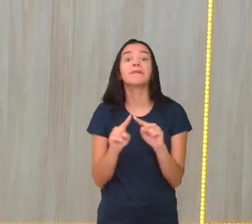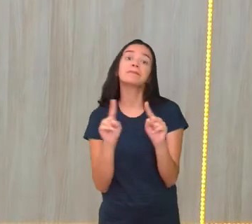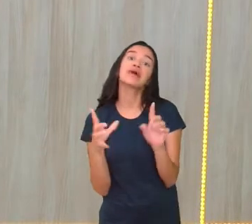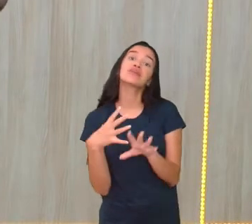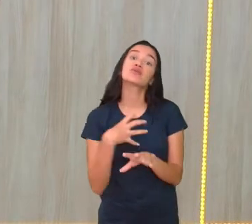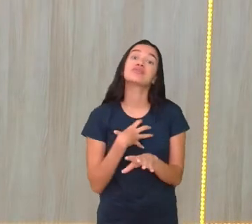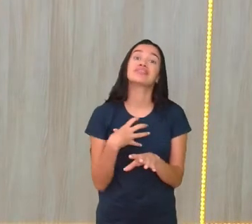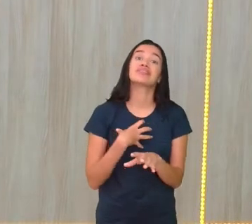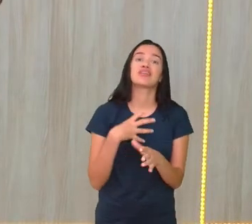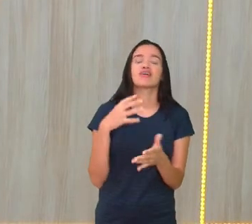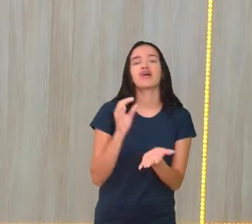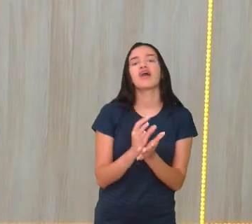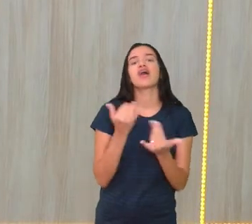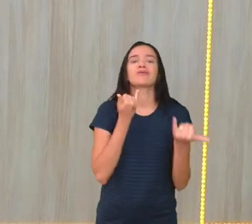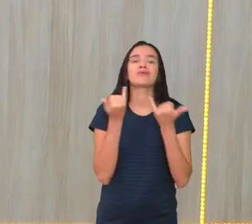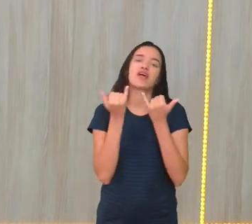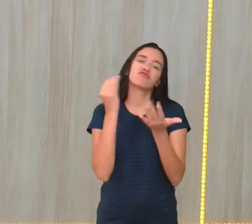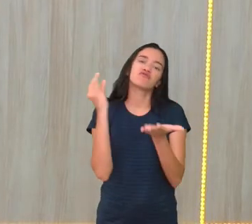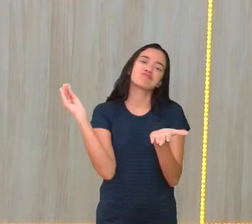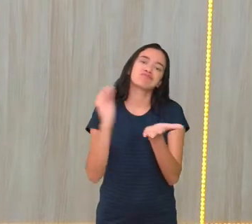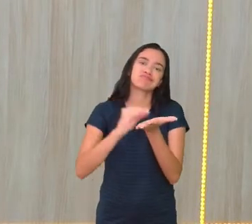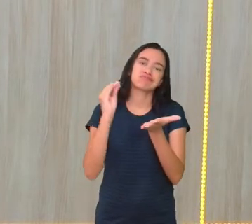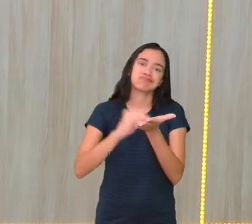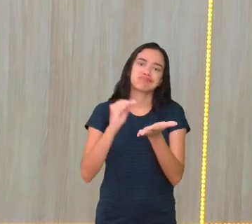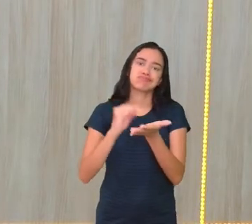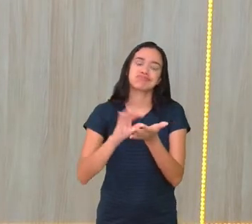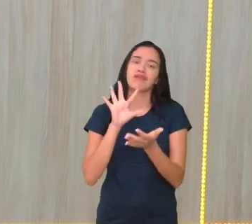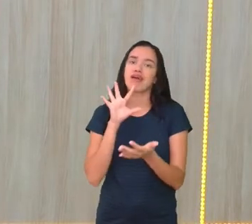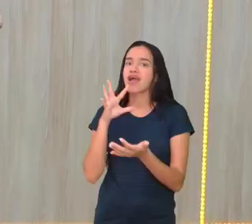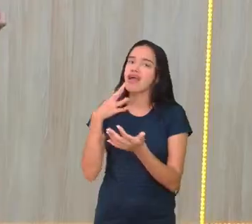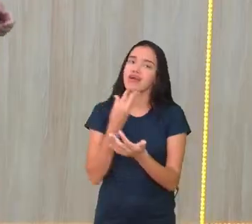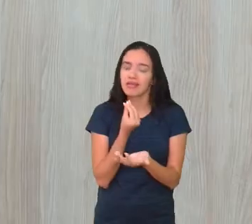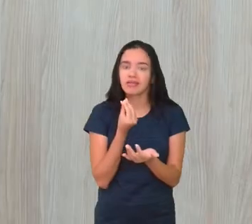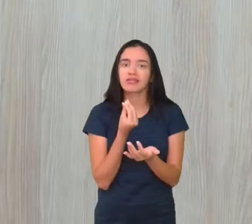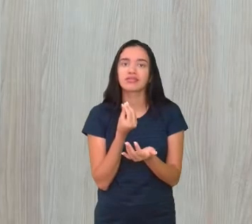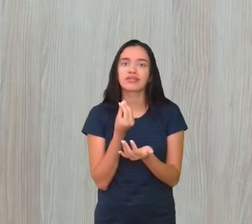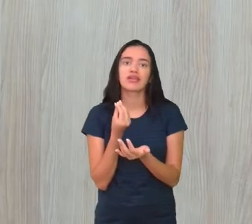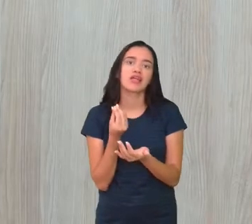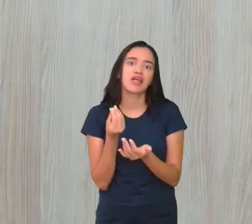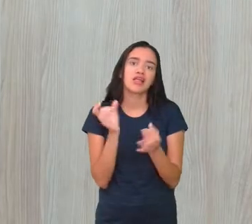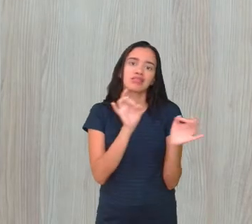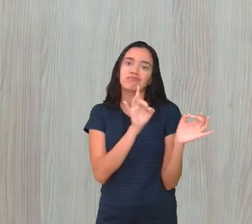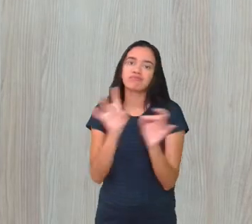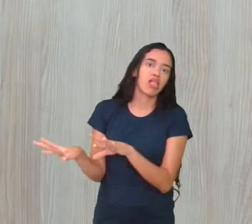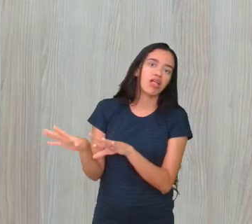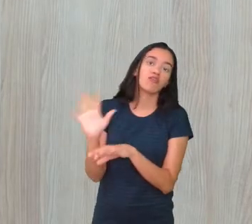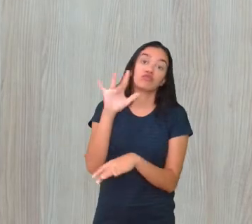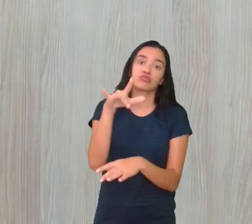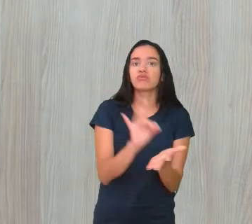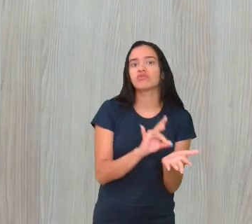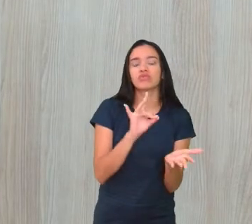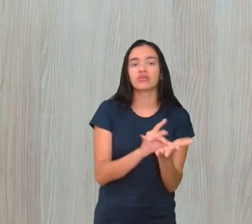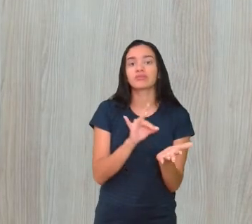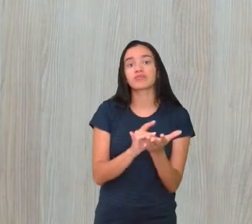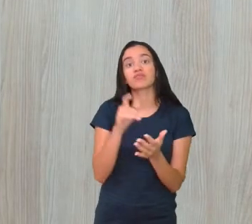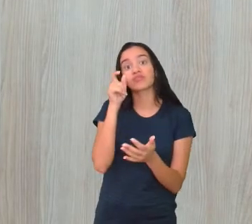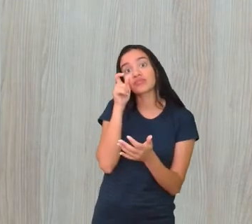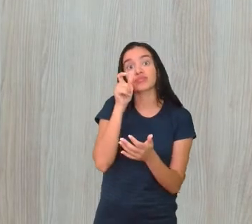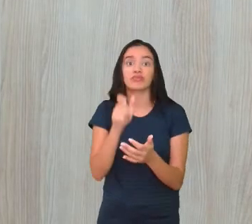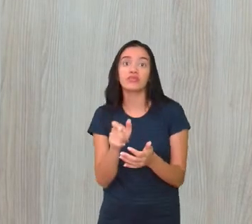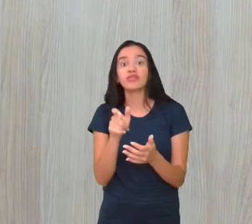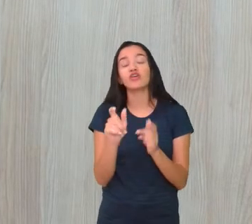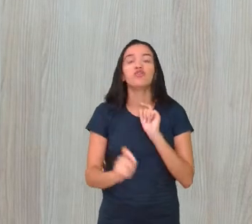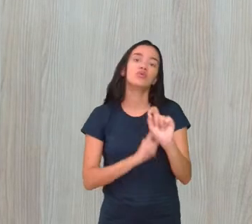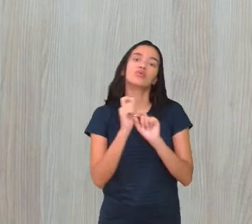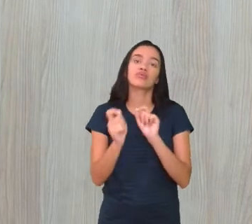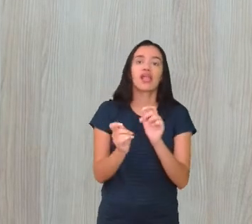sentido da falta do conhecimento. De ignorar os fatos, exatamente, né? E é interessante, assim, porque